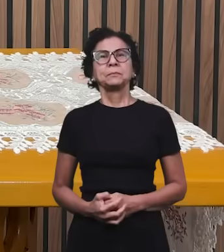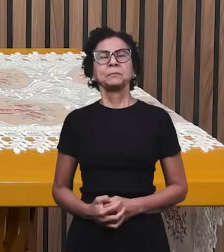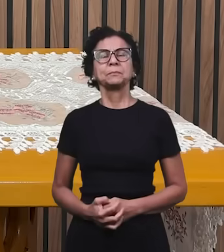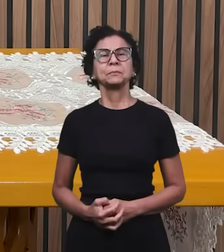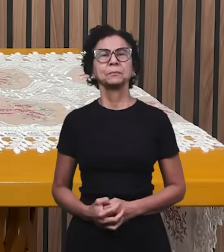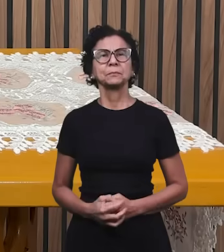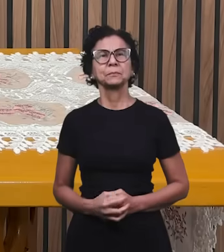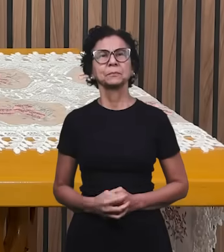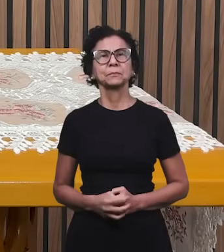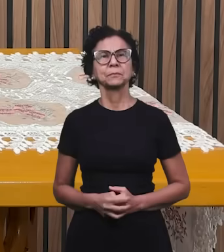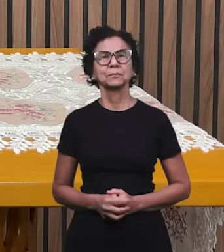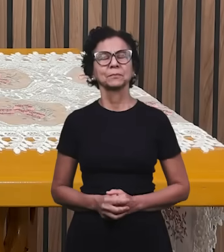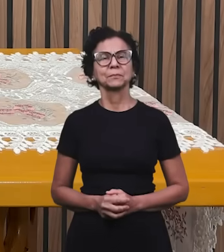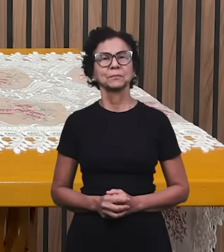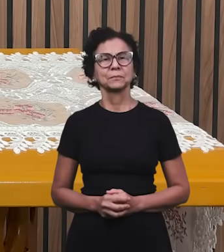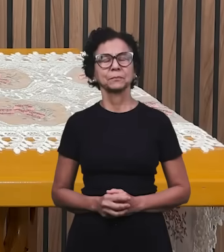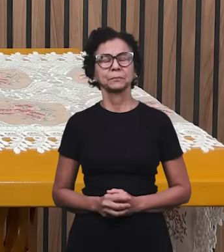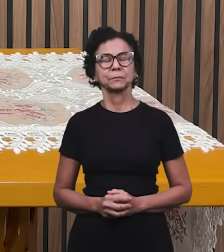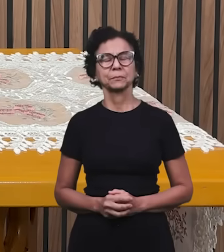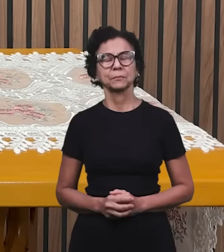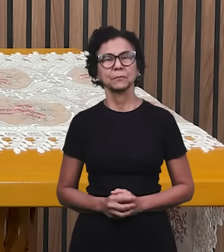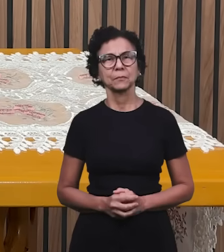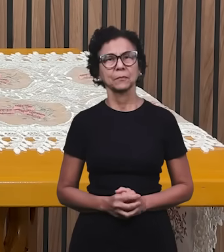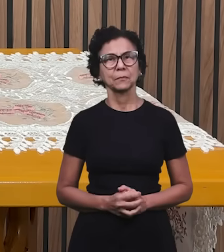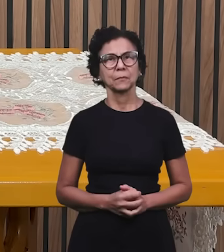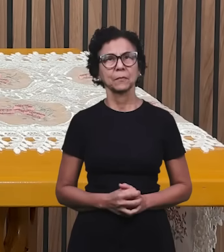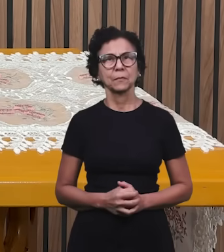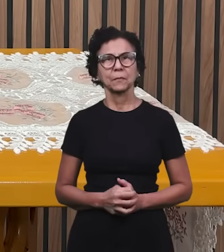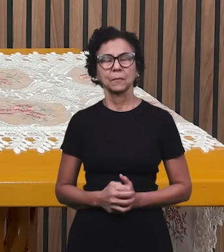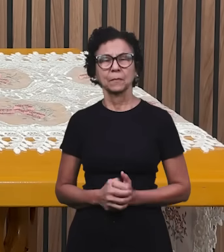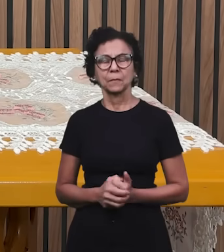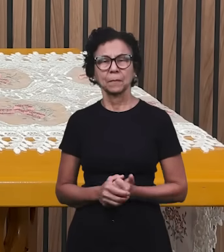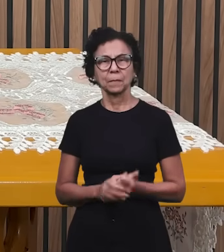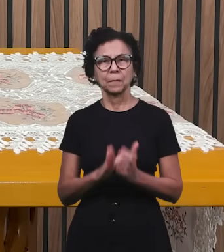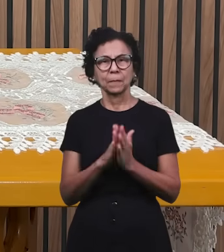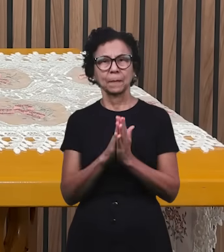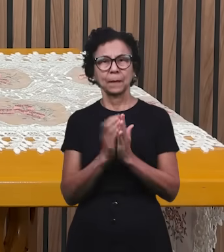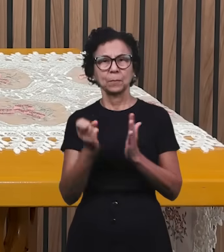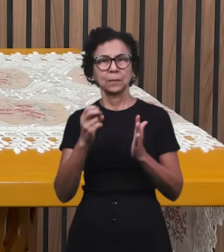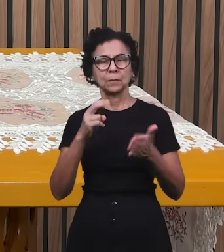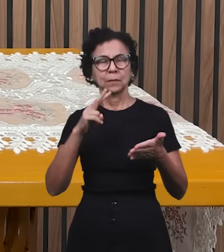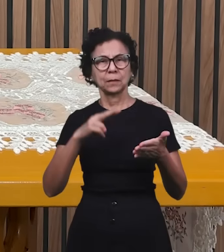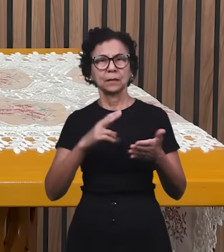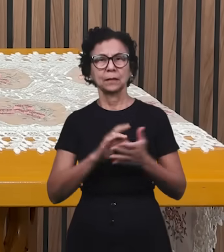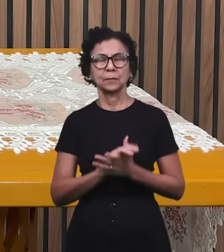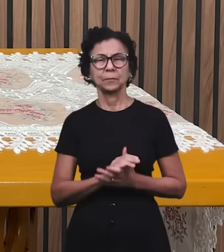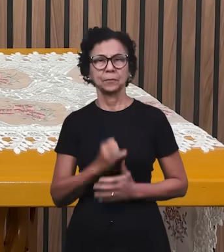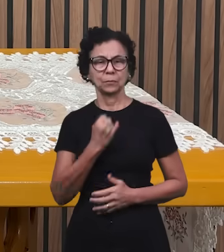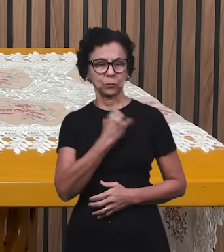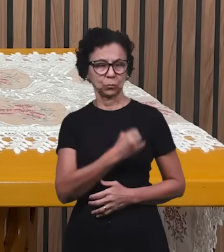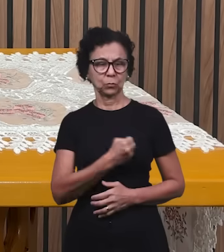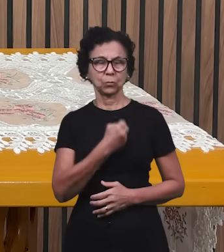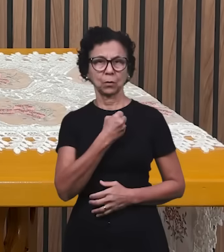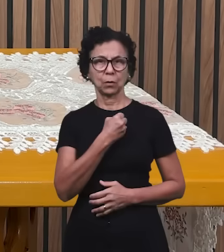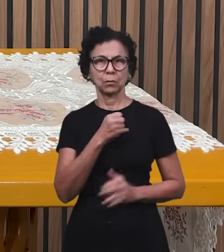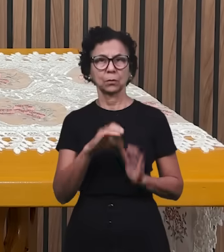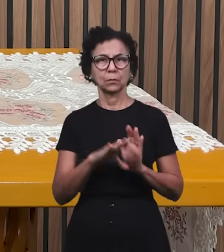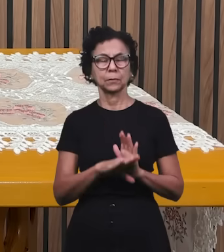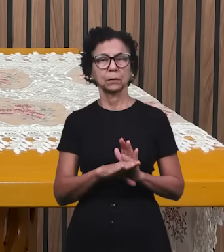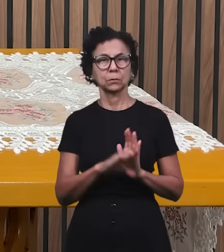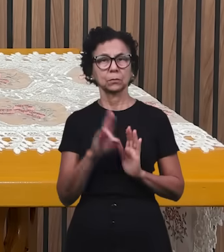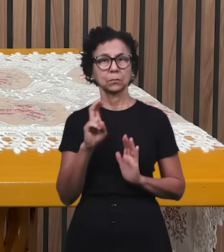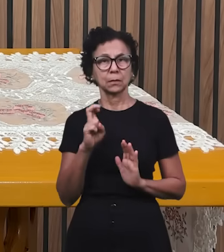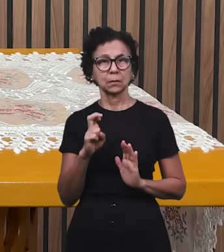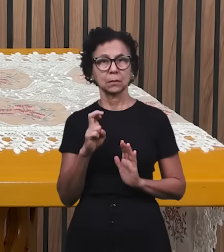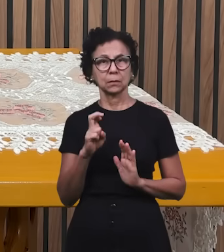Muito bem, meus irmãos, vamos ler o texto do culto de hoje que está no Evangelho de João, no capítulo